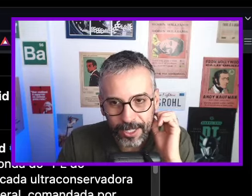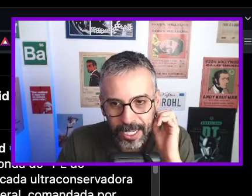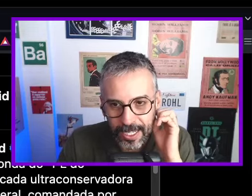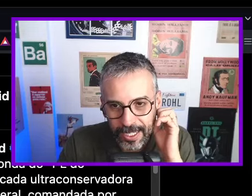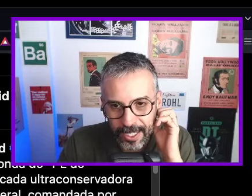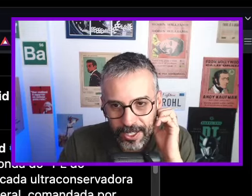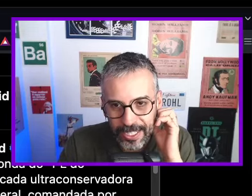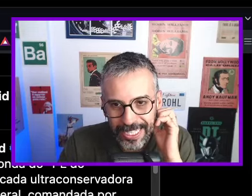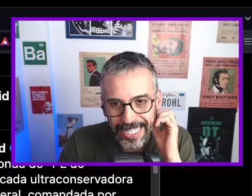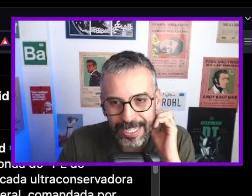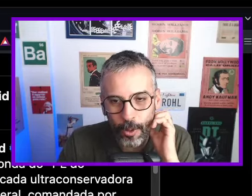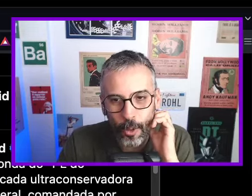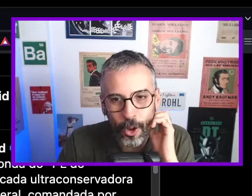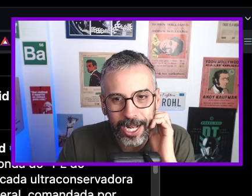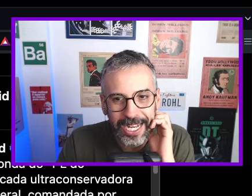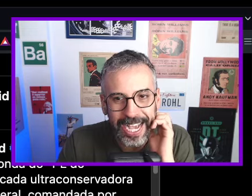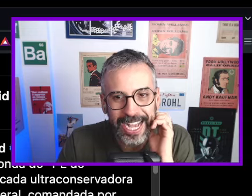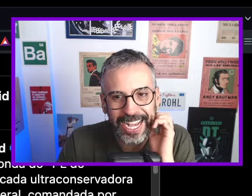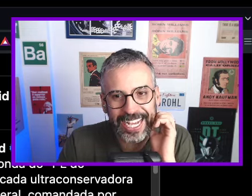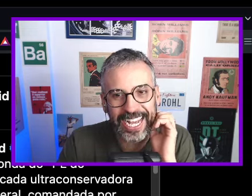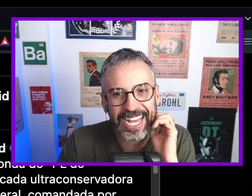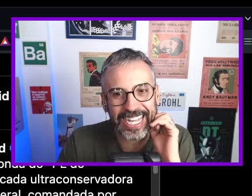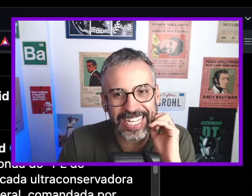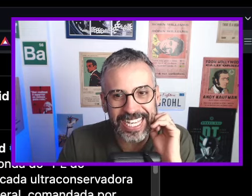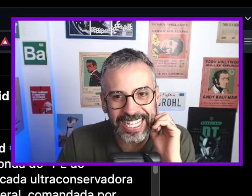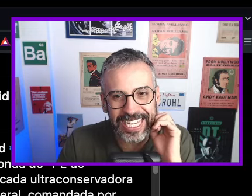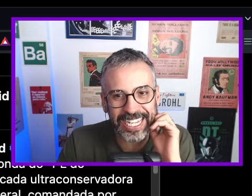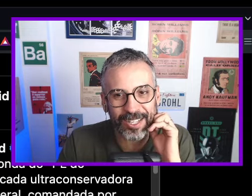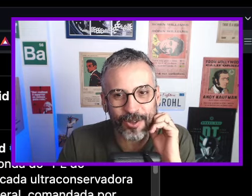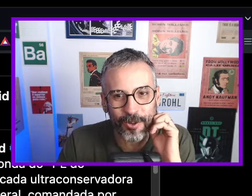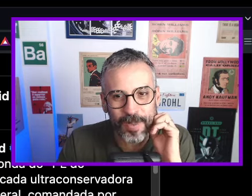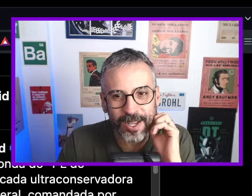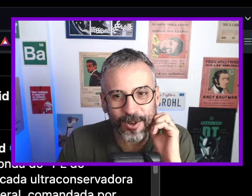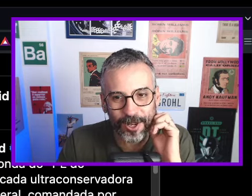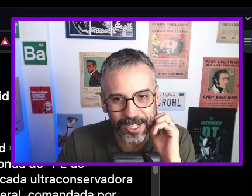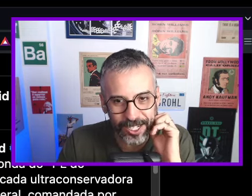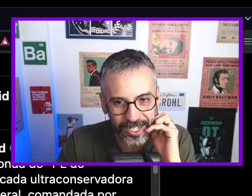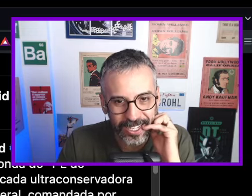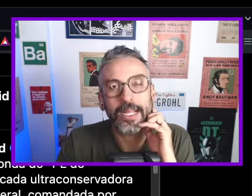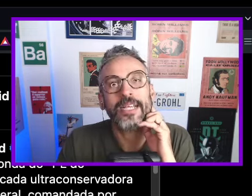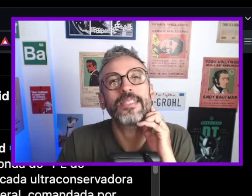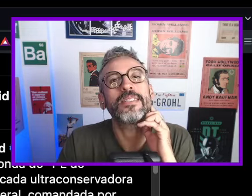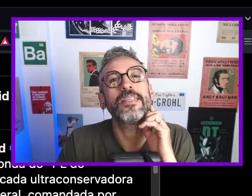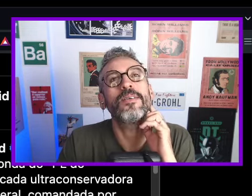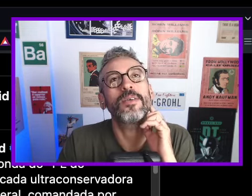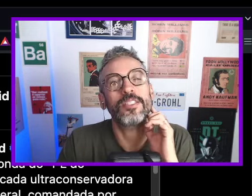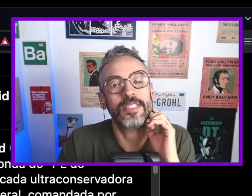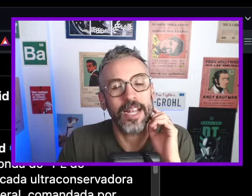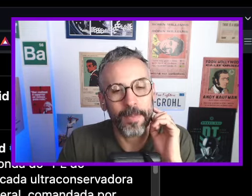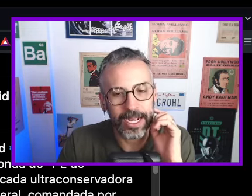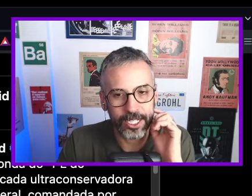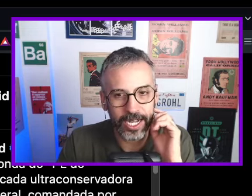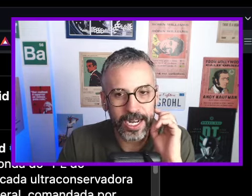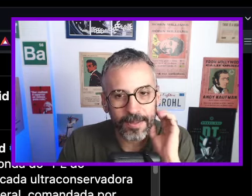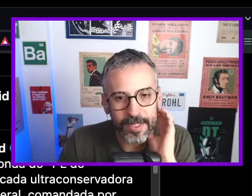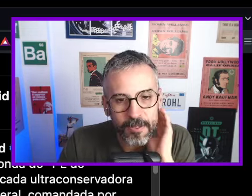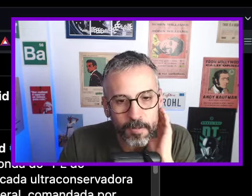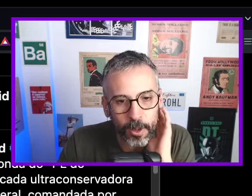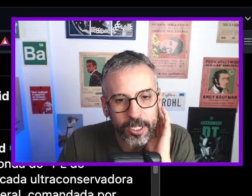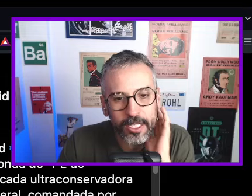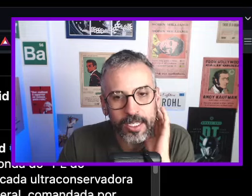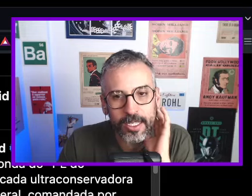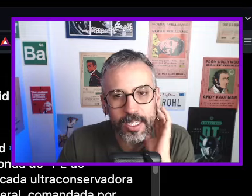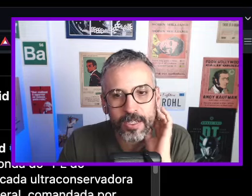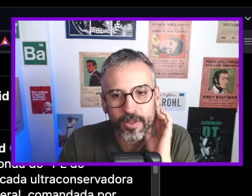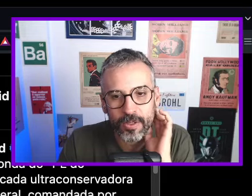aqui na lateral direita aqui, ó. Olha a carinha do bigode. Ele tá assim, acho que se ele abaixar ele